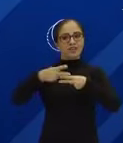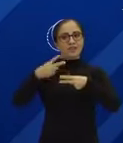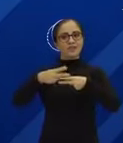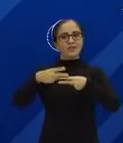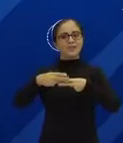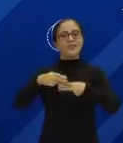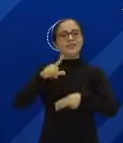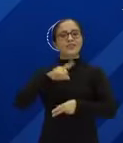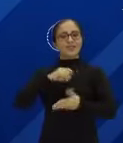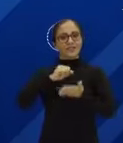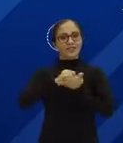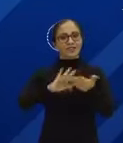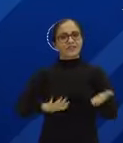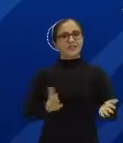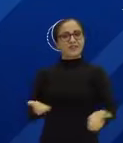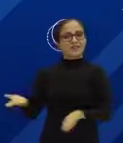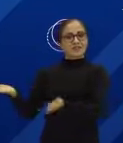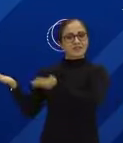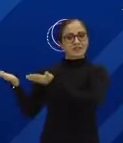no